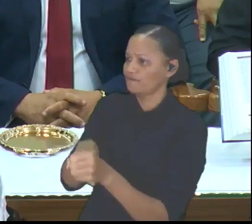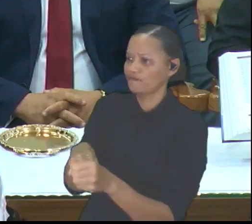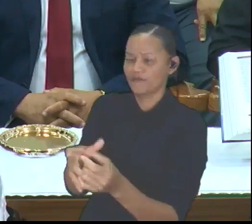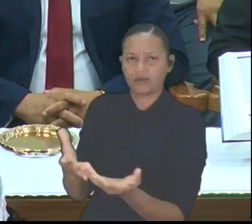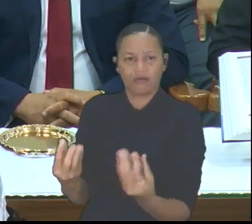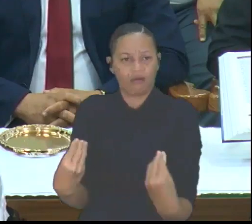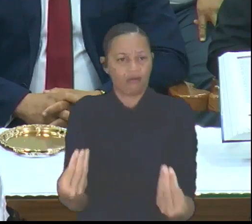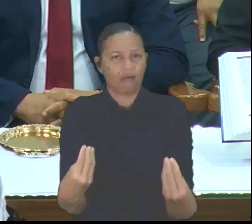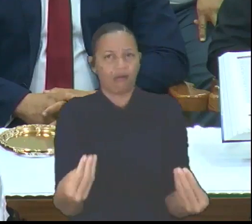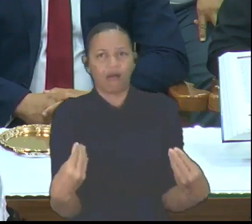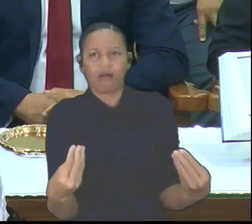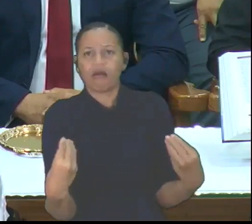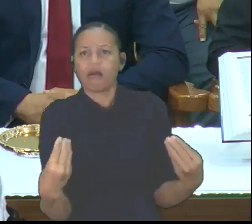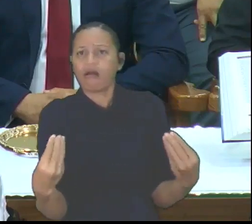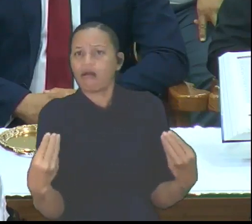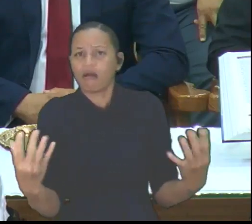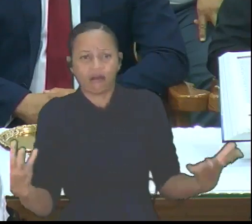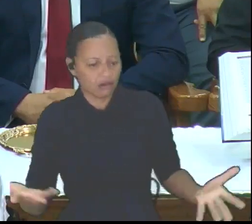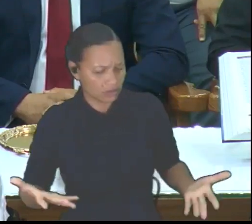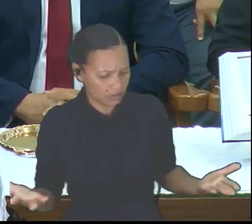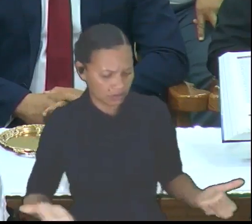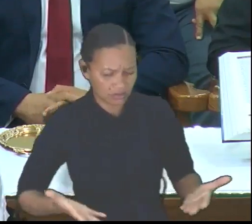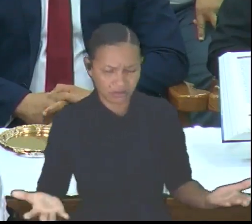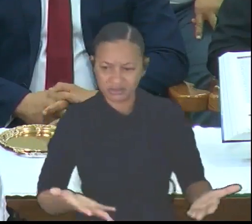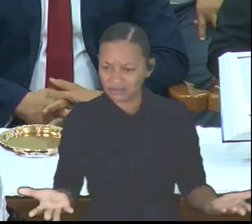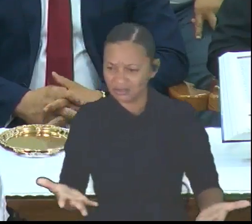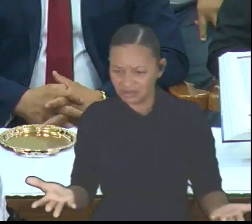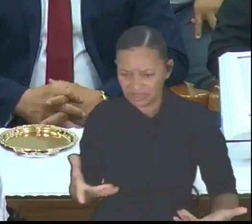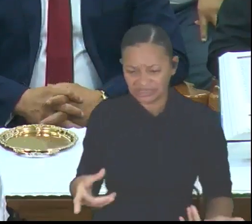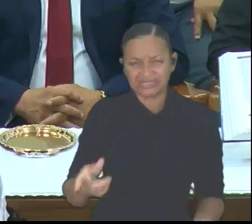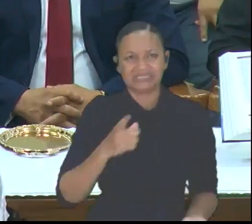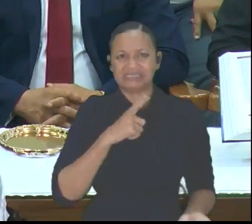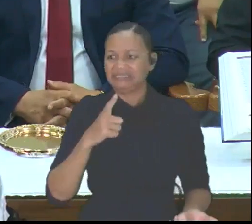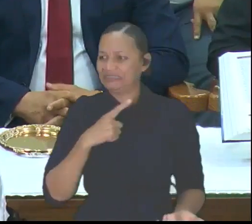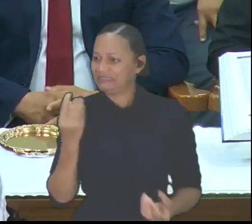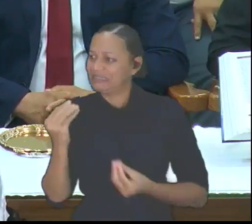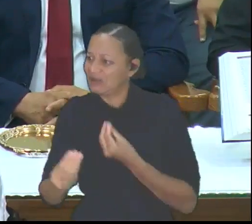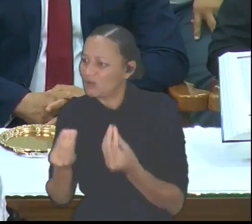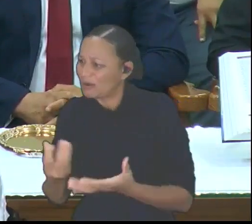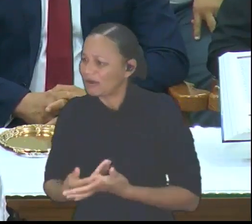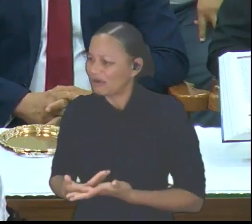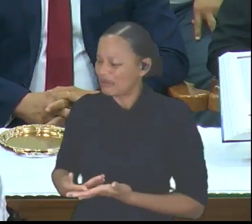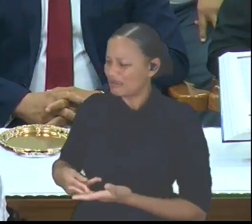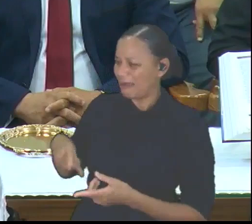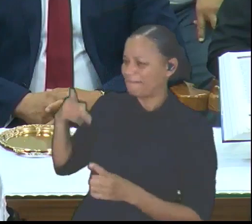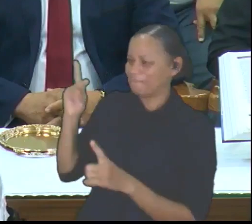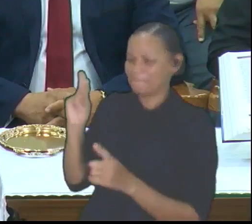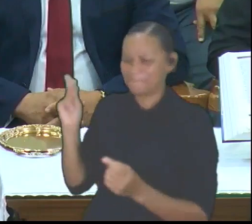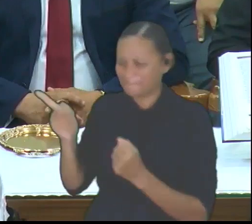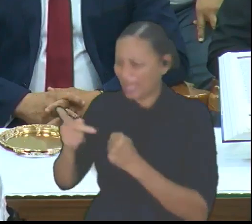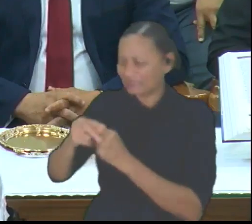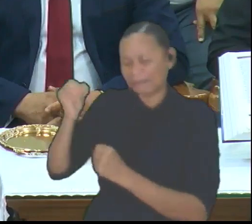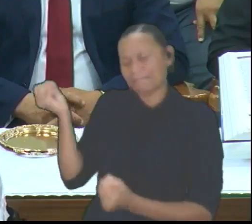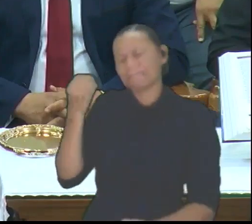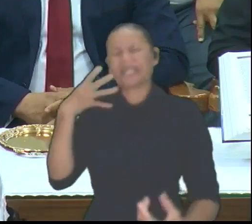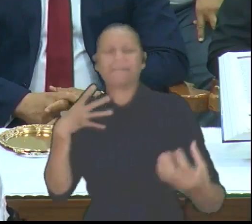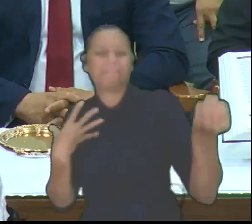Senhor? Ainda agora quiseram te apedrejar. E agora o Senhor está dizendo que